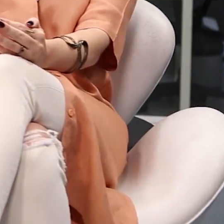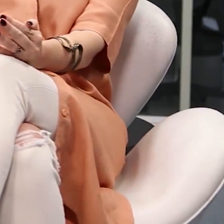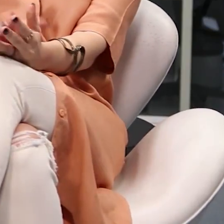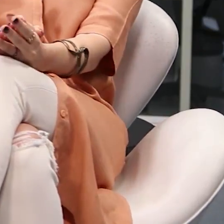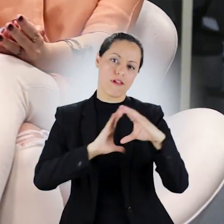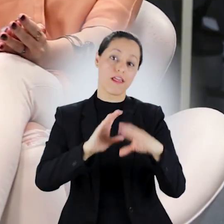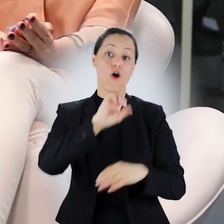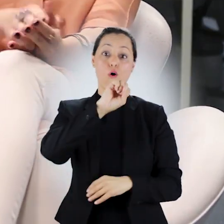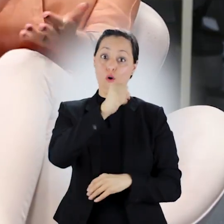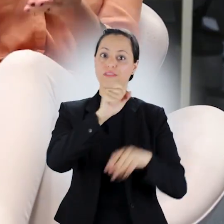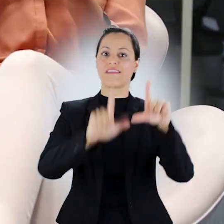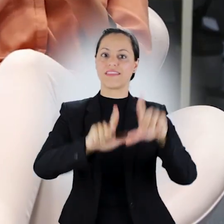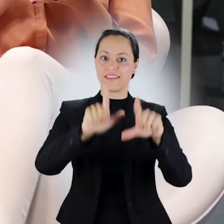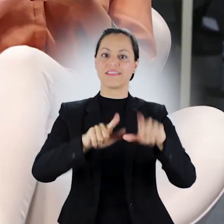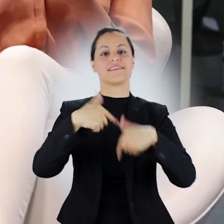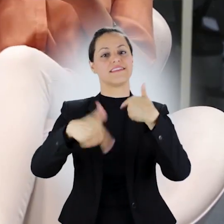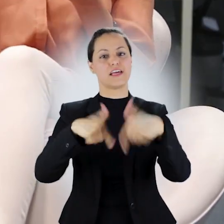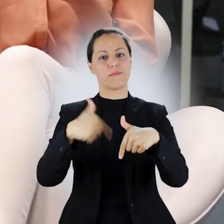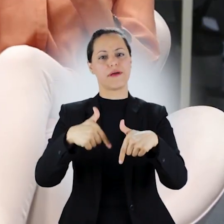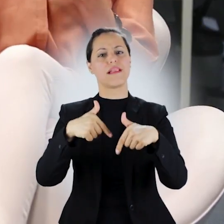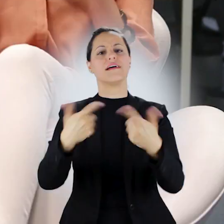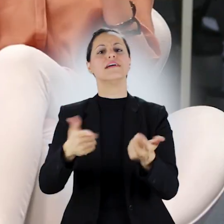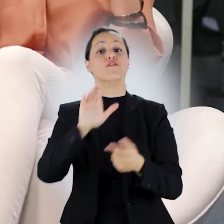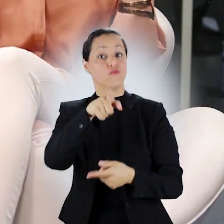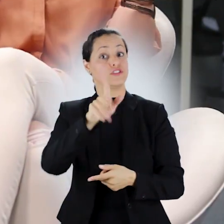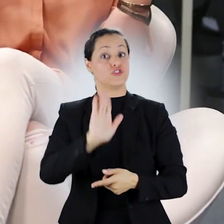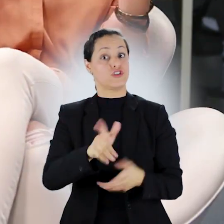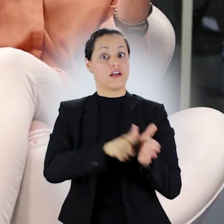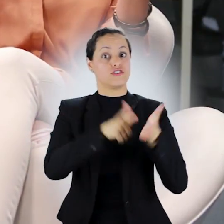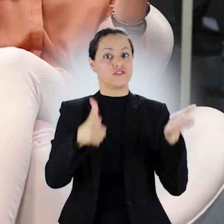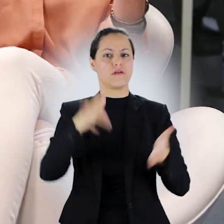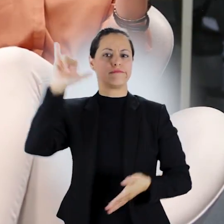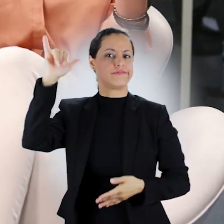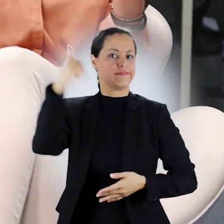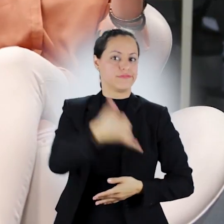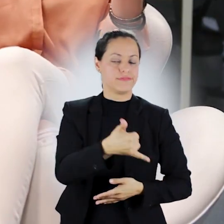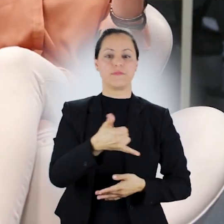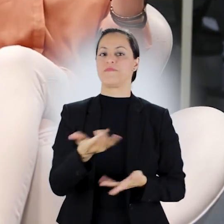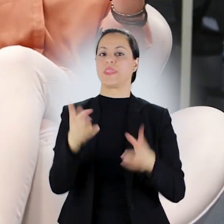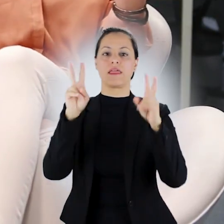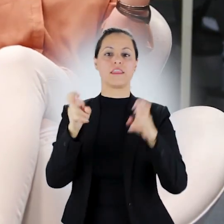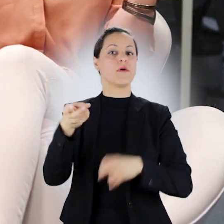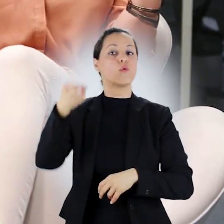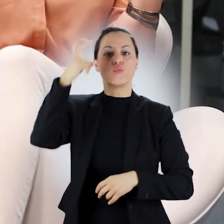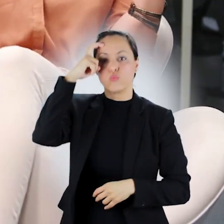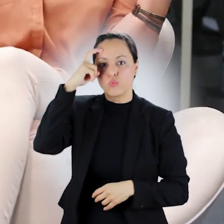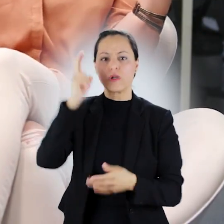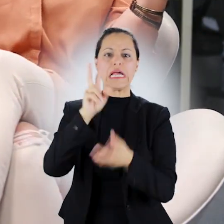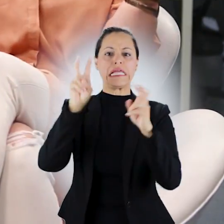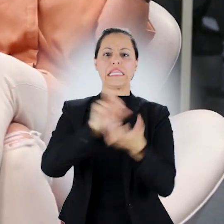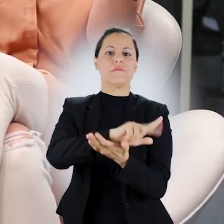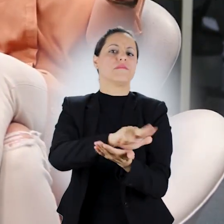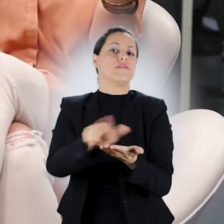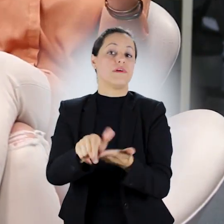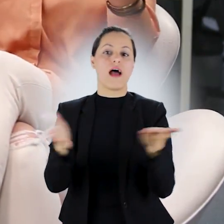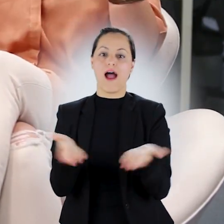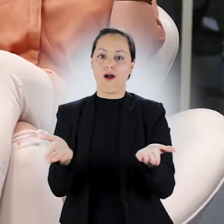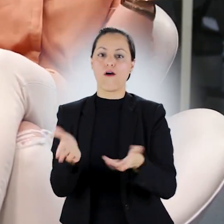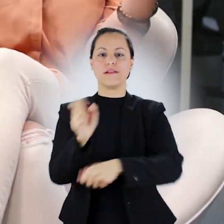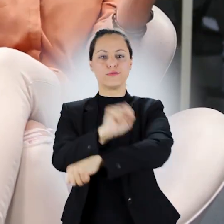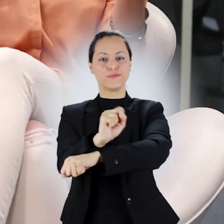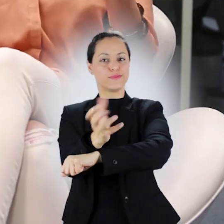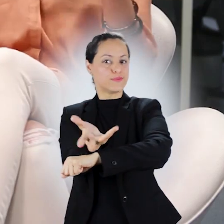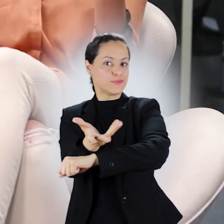8 emissoras. Queria que você contasse a sua trajetória. Você já cobriu desde acidente aéreo, a cultura e variedades, e agora a